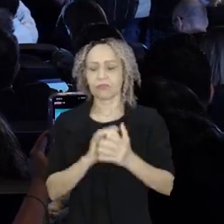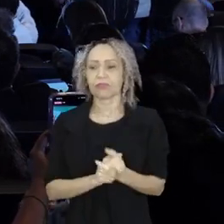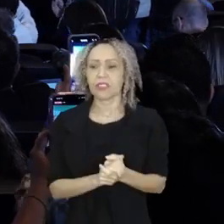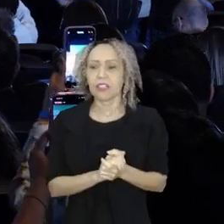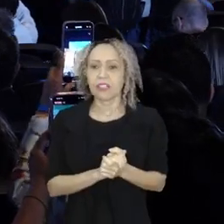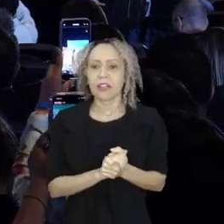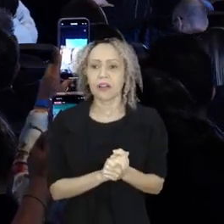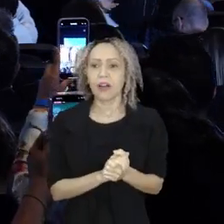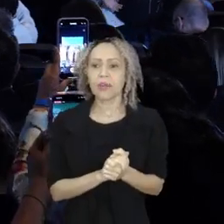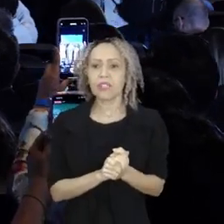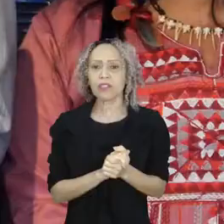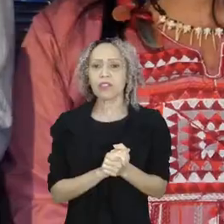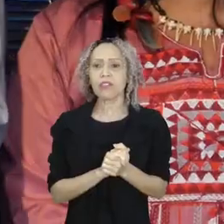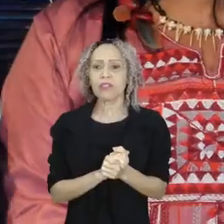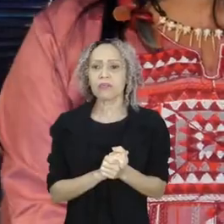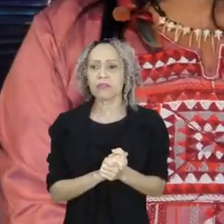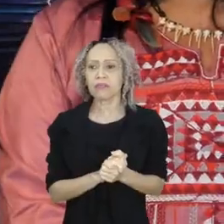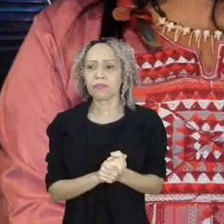pode esperar.